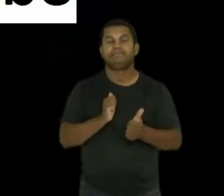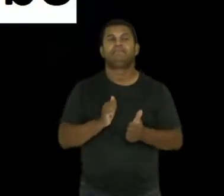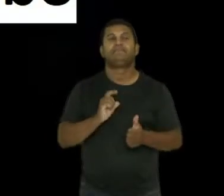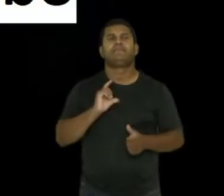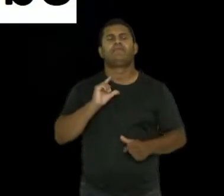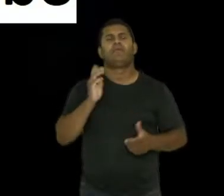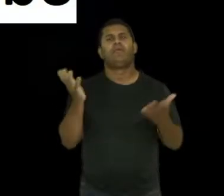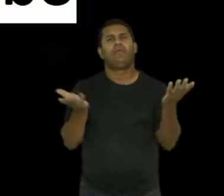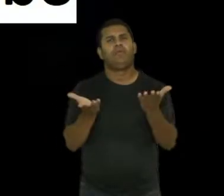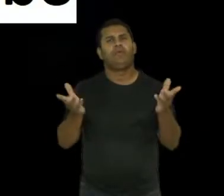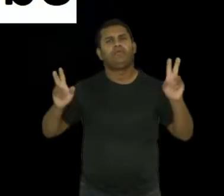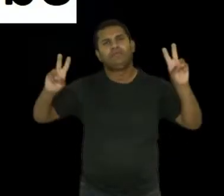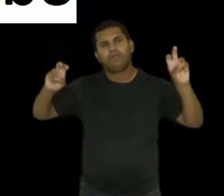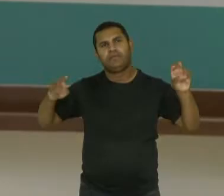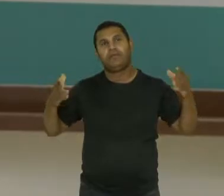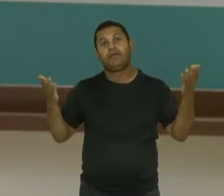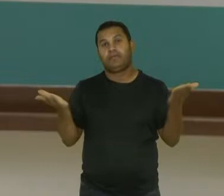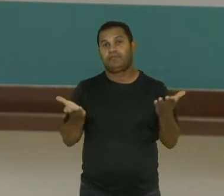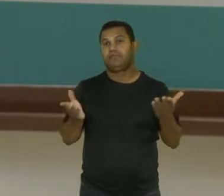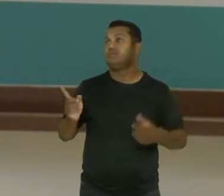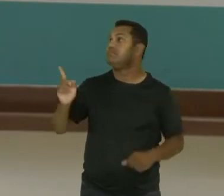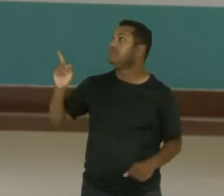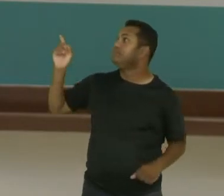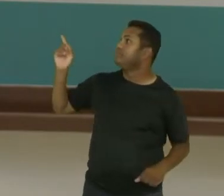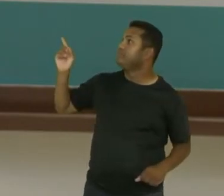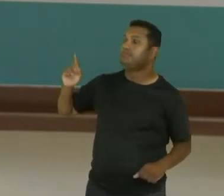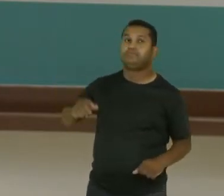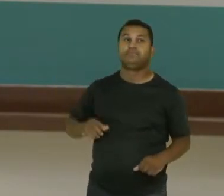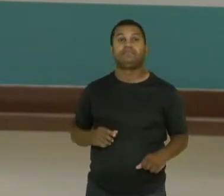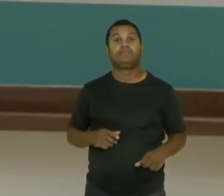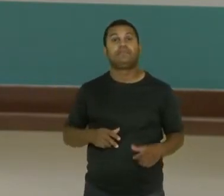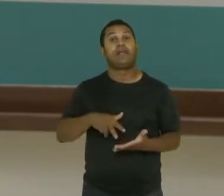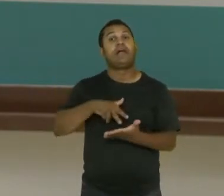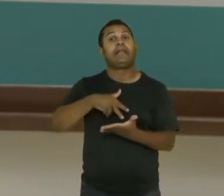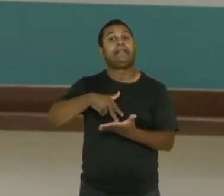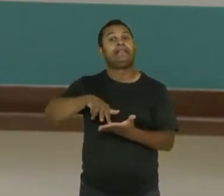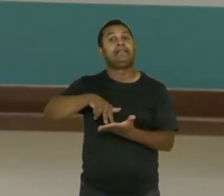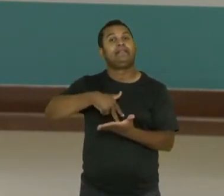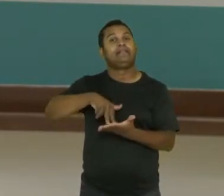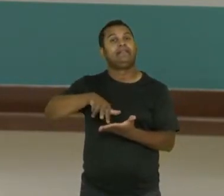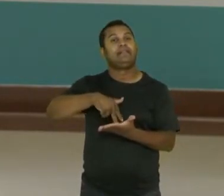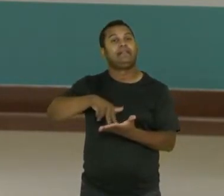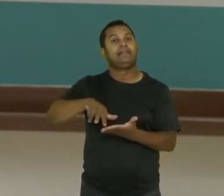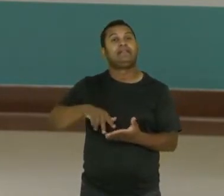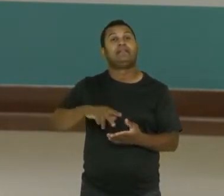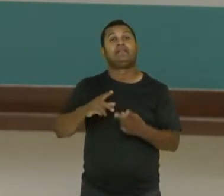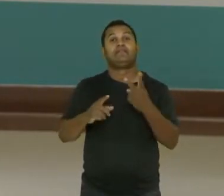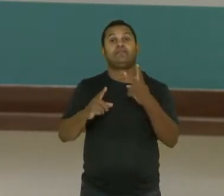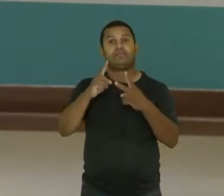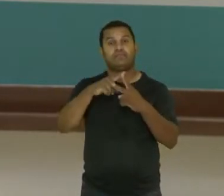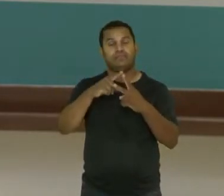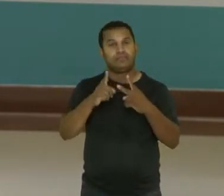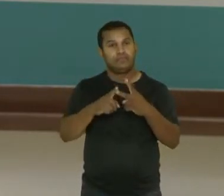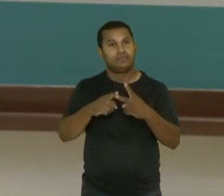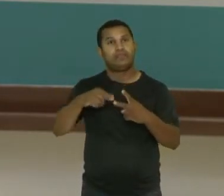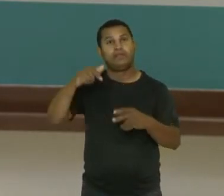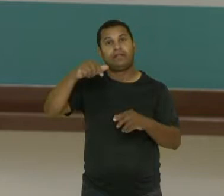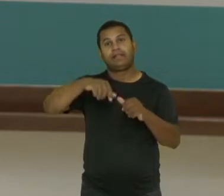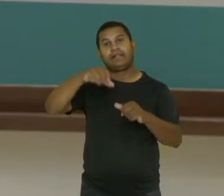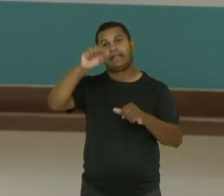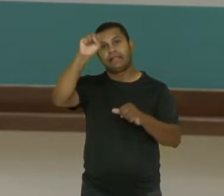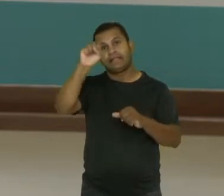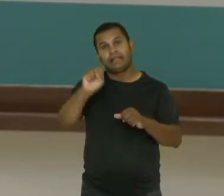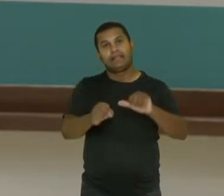sobre dois ritmos latinos, o mambo e o cha-cha-cha. Dois ritmos talvez que não sejam tão conhecidos